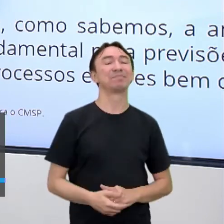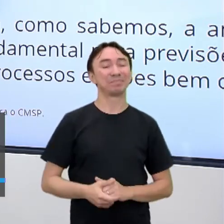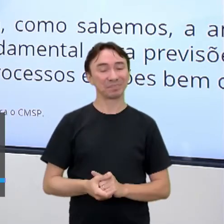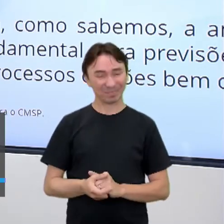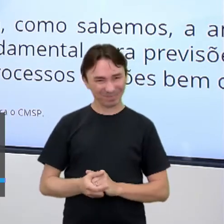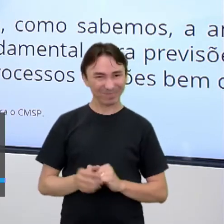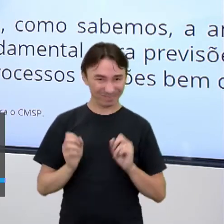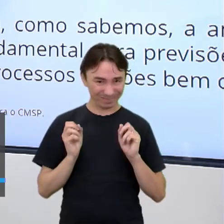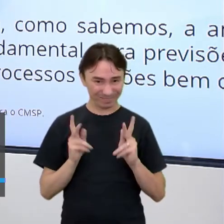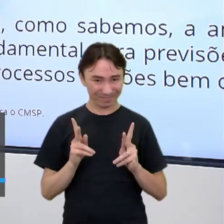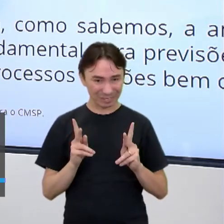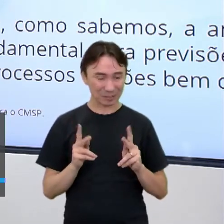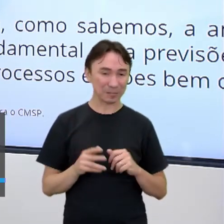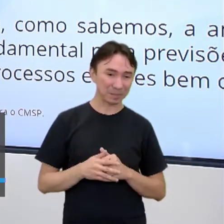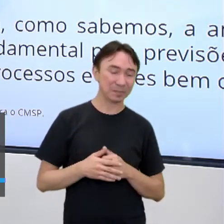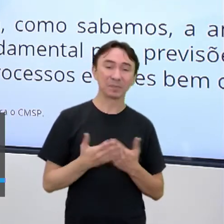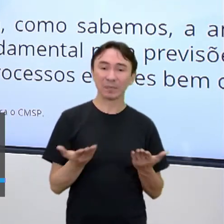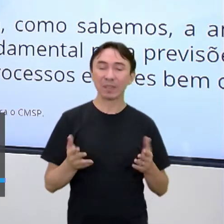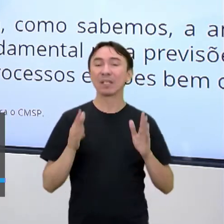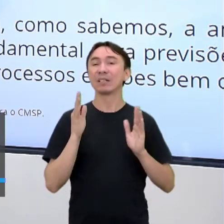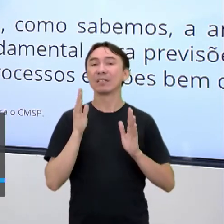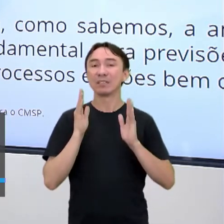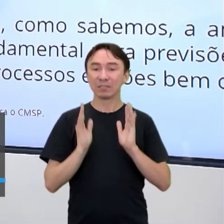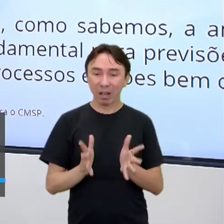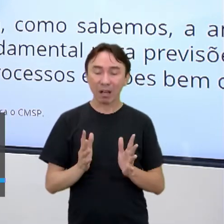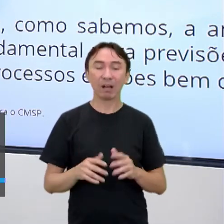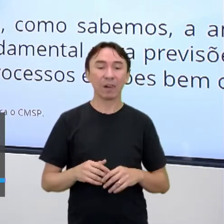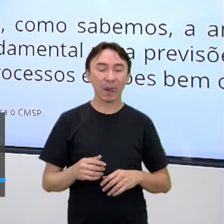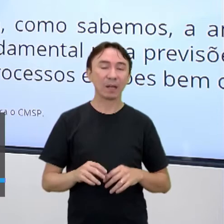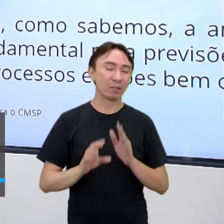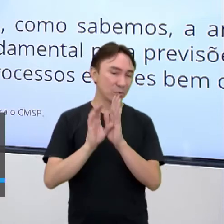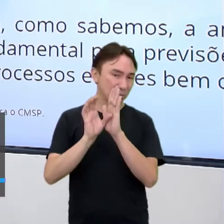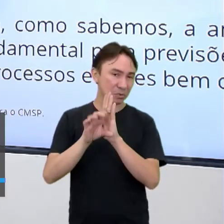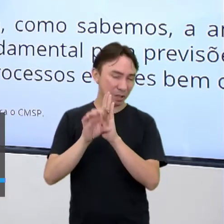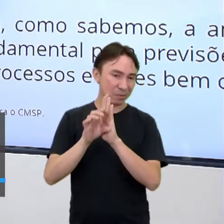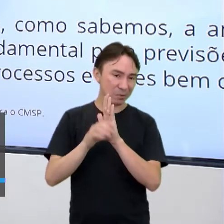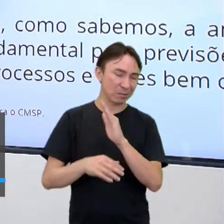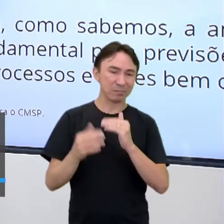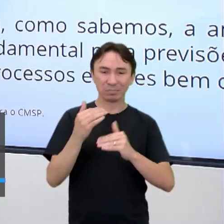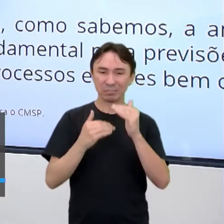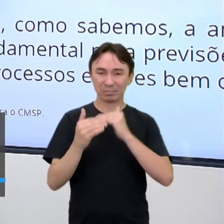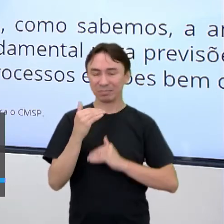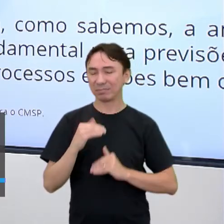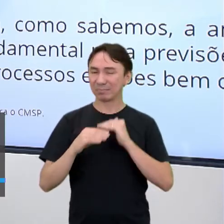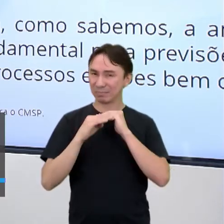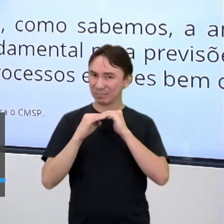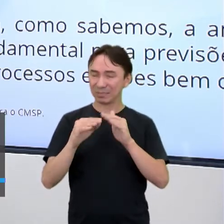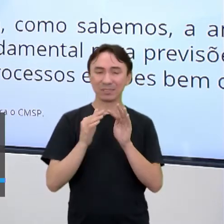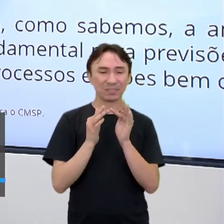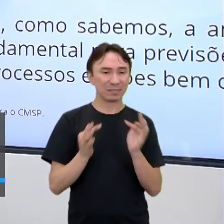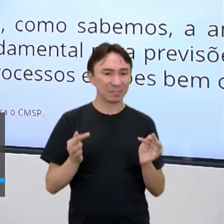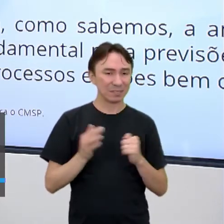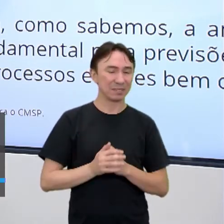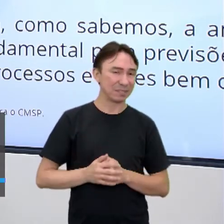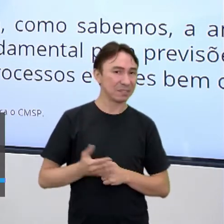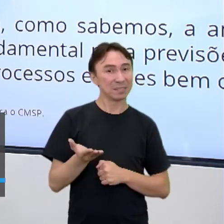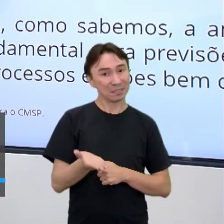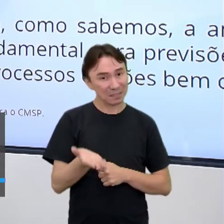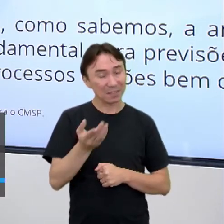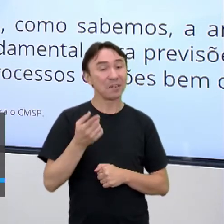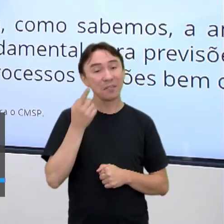já conceituou um pouco aí, né? O conceito de regressão linear simples. E, sinceramente, eu espero que no decorrer da sua vida você se